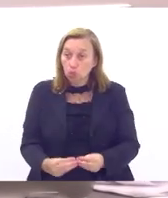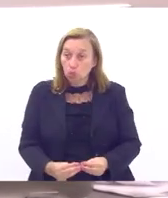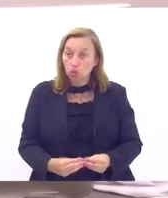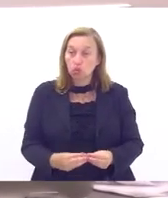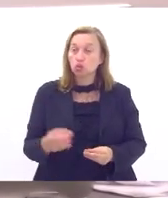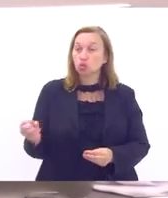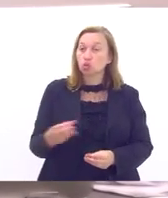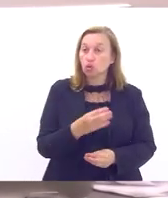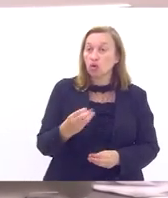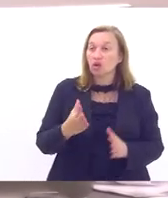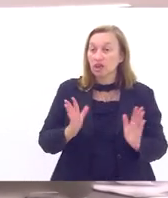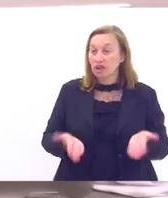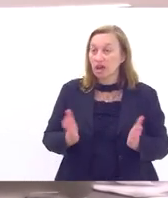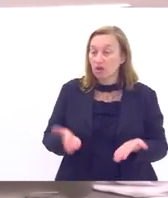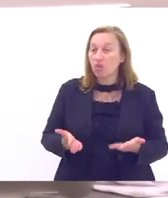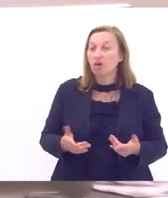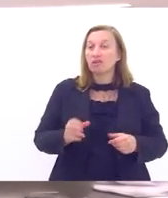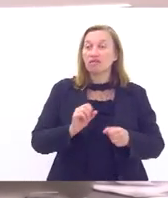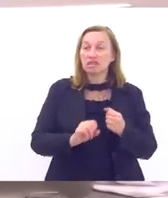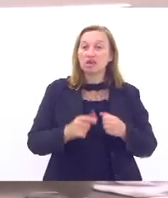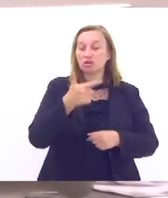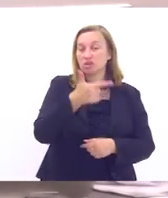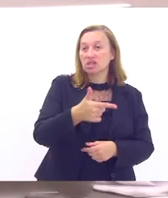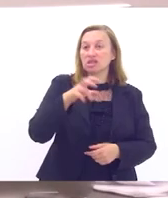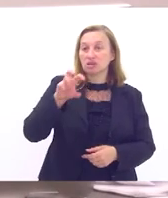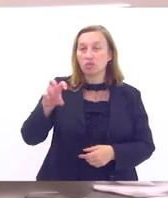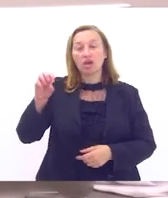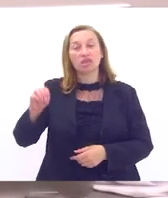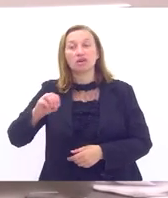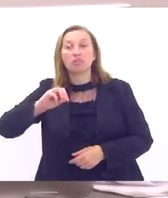agora se propõe fazer com 250 milhões de reais